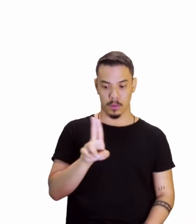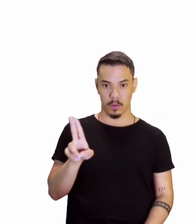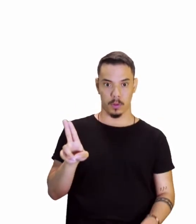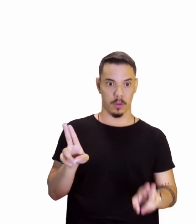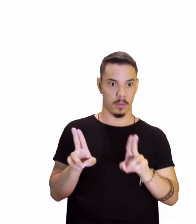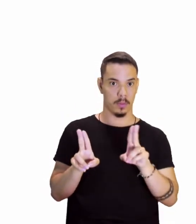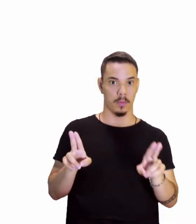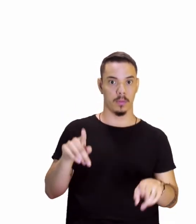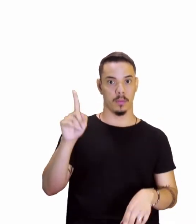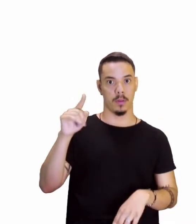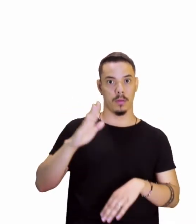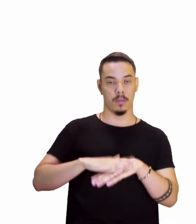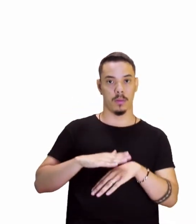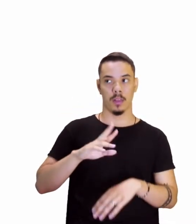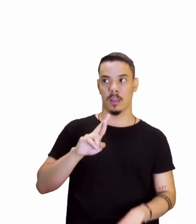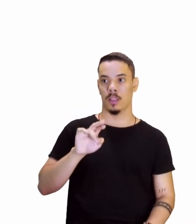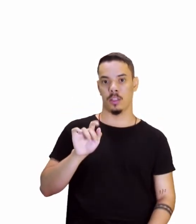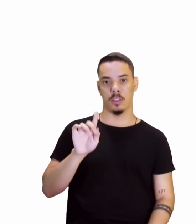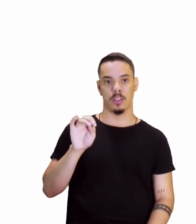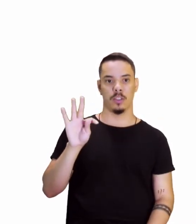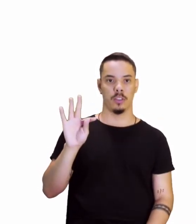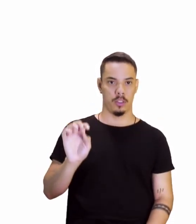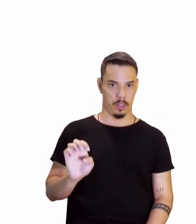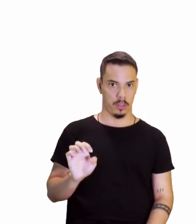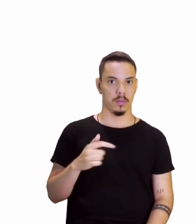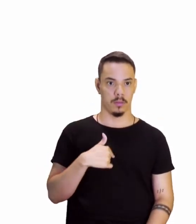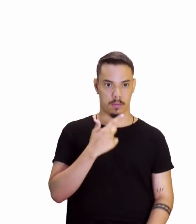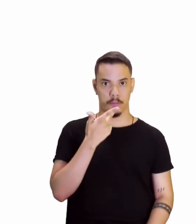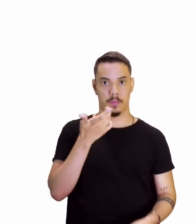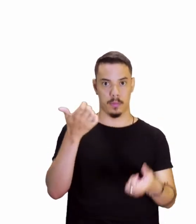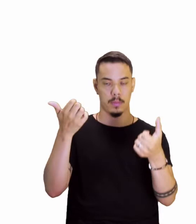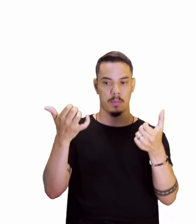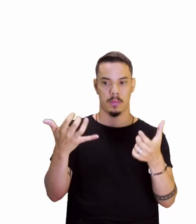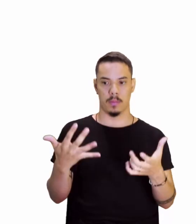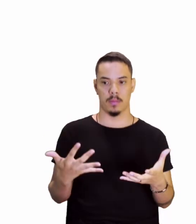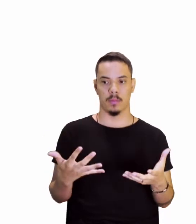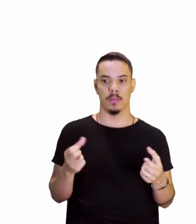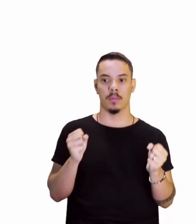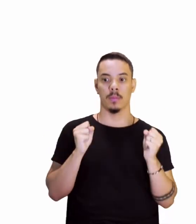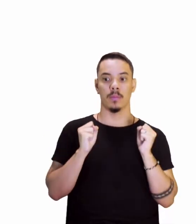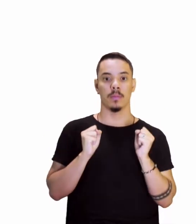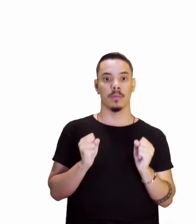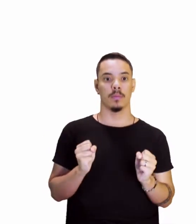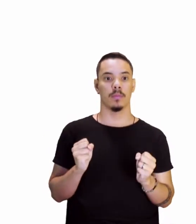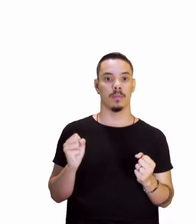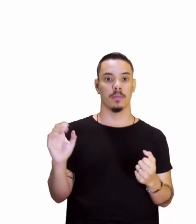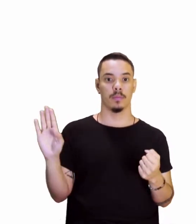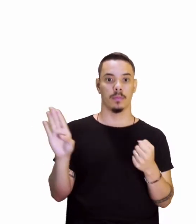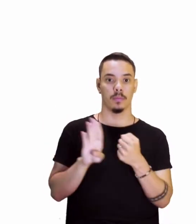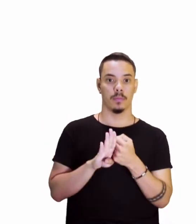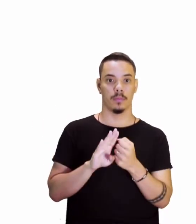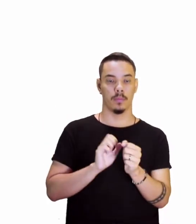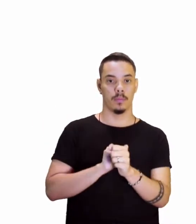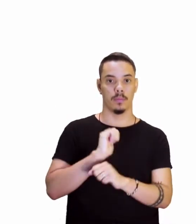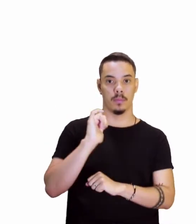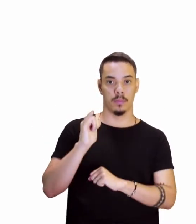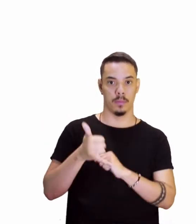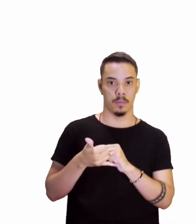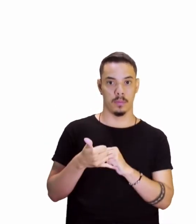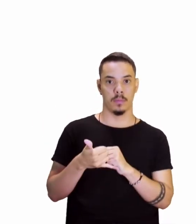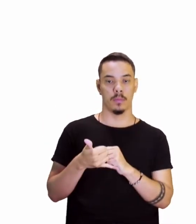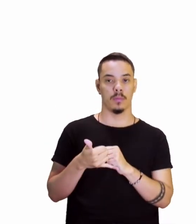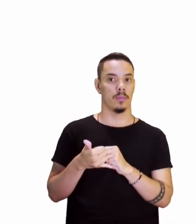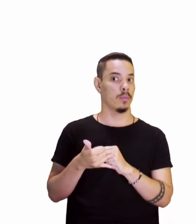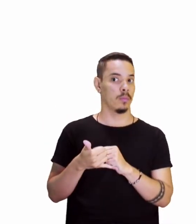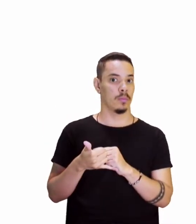que é o regente, esse nome, como eu já falei, pode ser o substantivo, o adjetivo